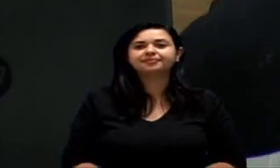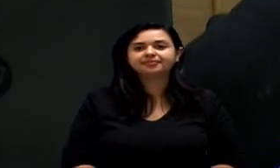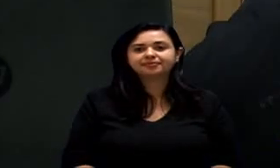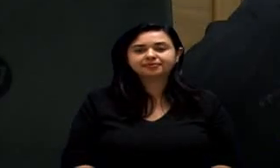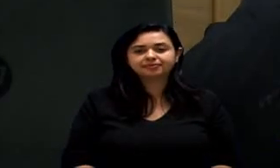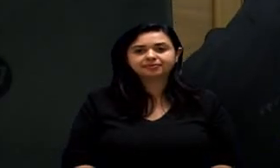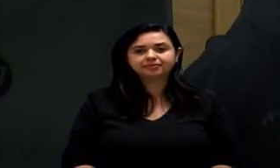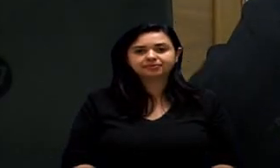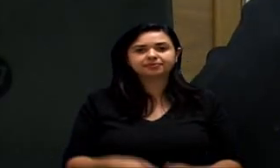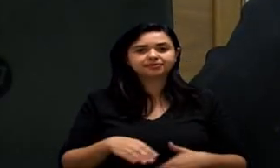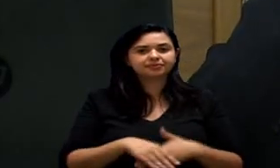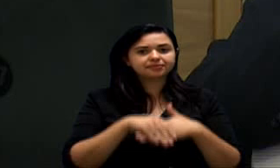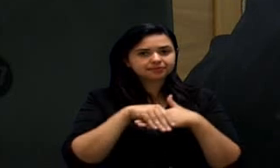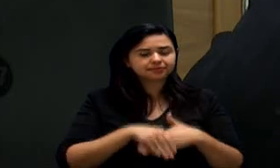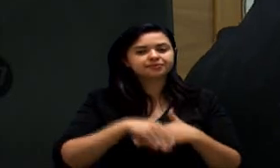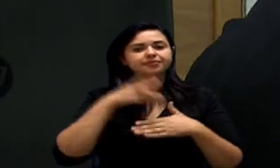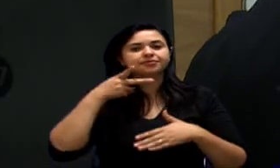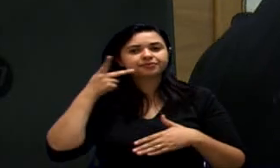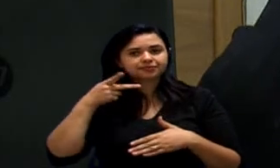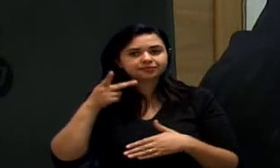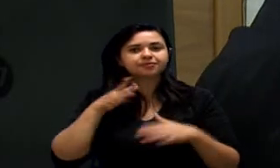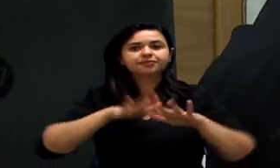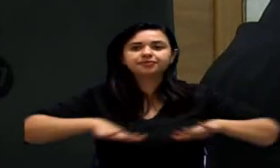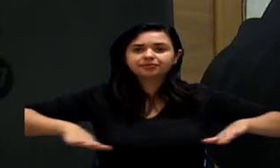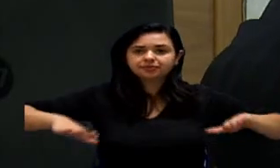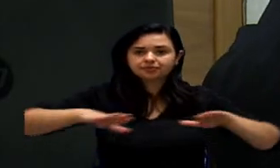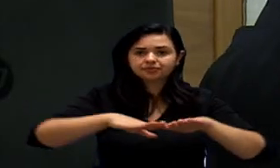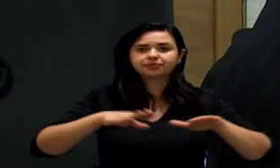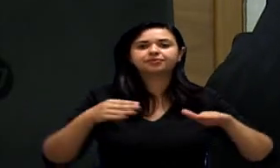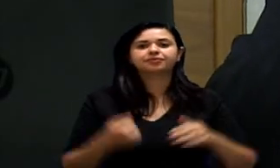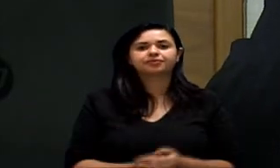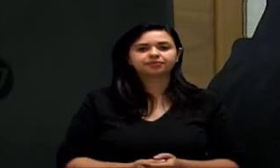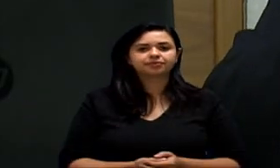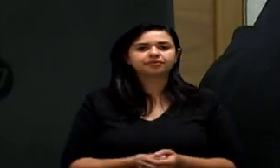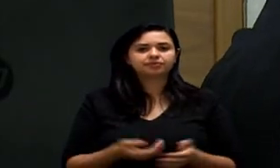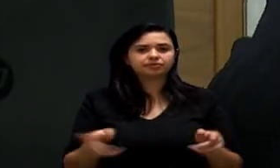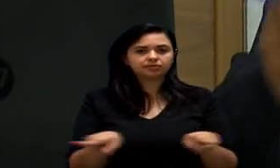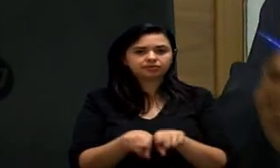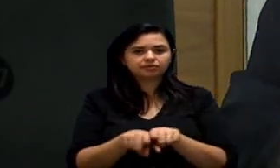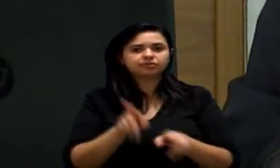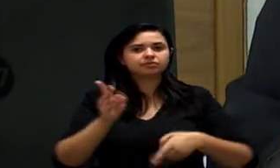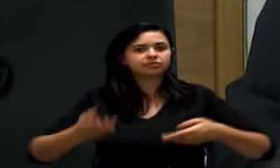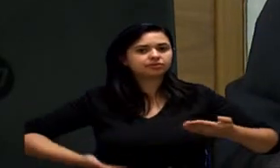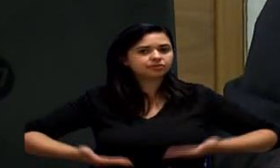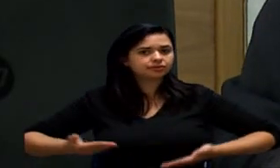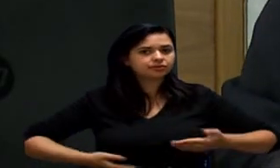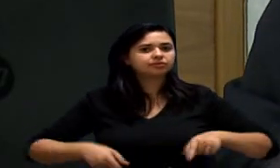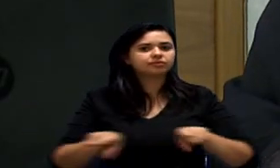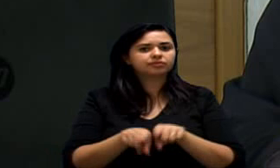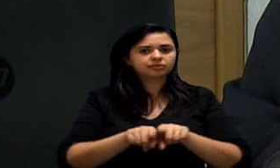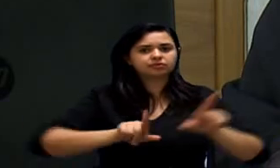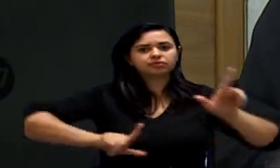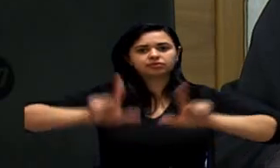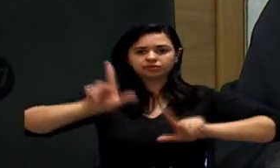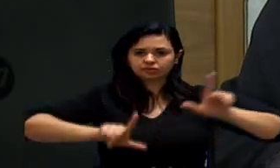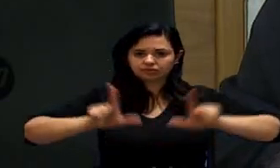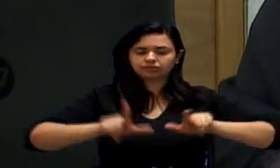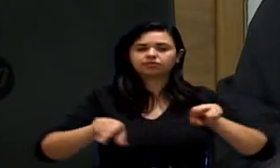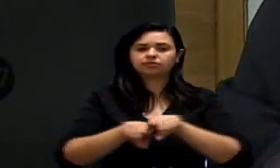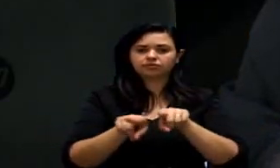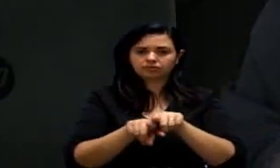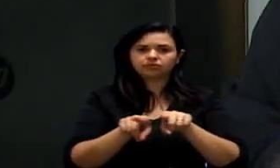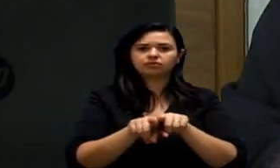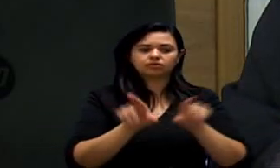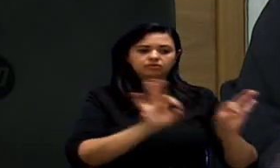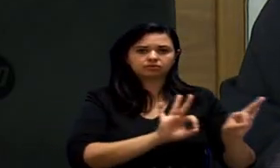Quero cumprimentar os vereadores, vereadoras, todos os nossos funcionários, pessoal da imprensa, aqueles que nos acompanham pelas